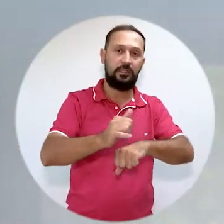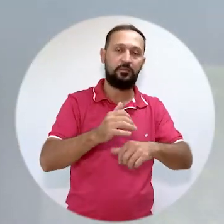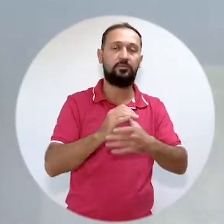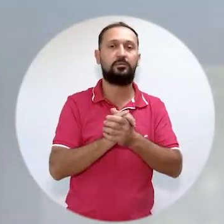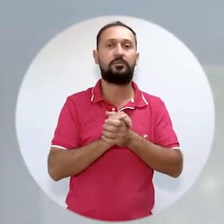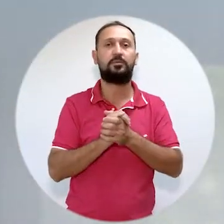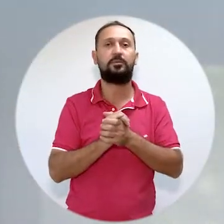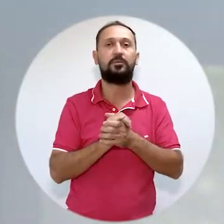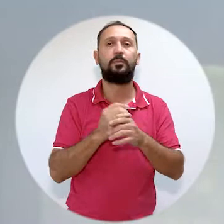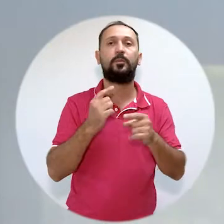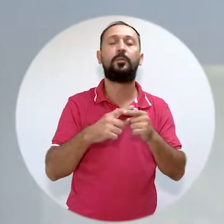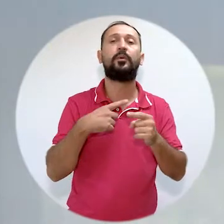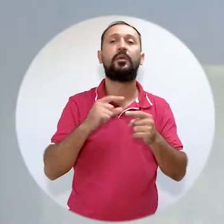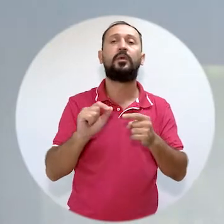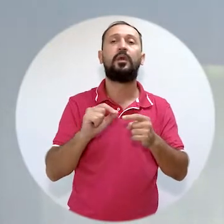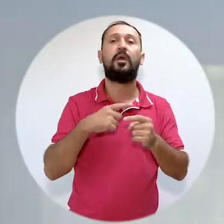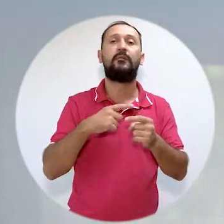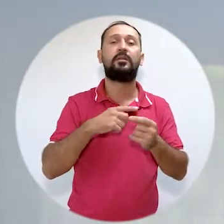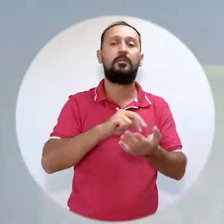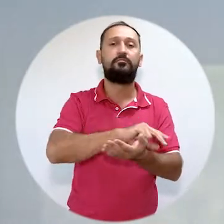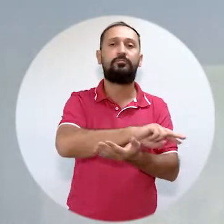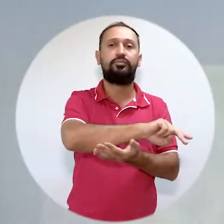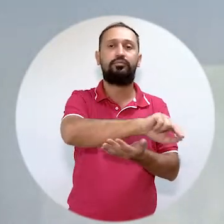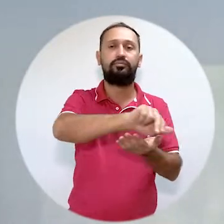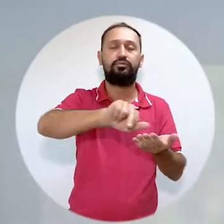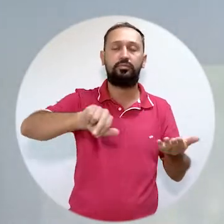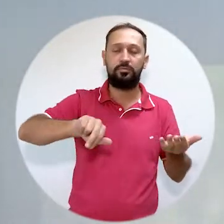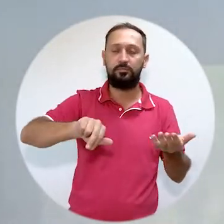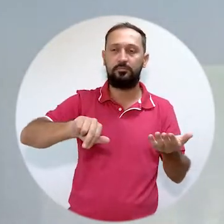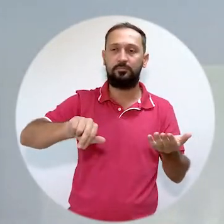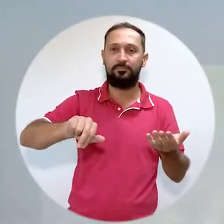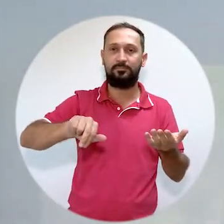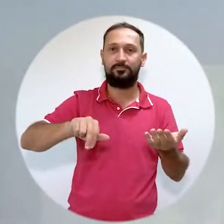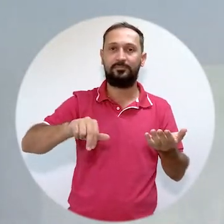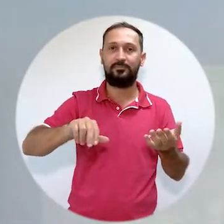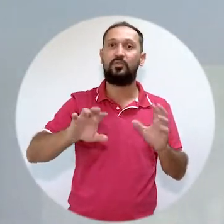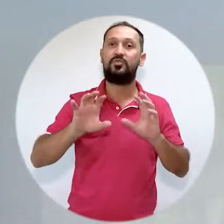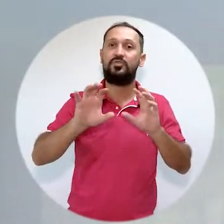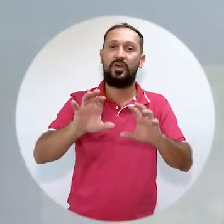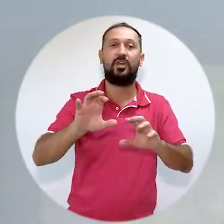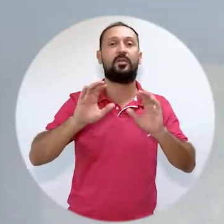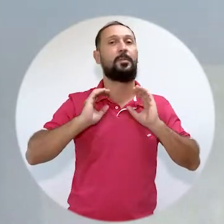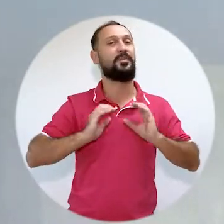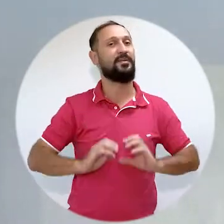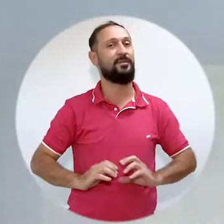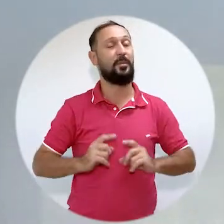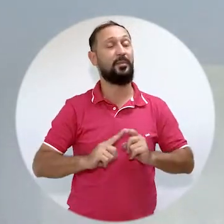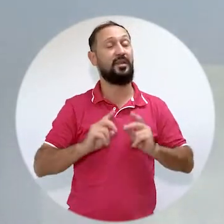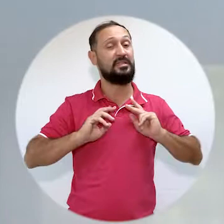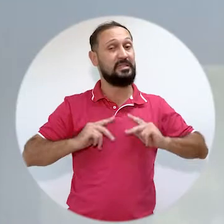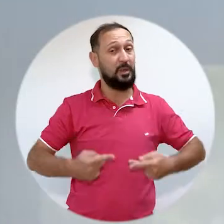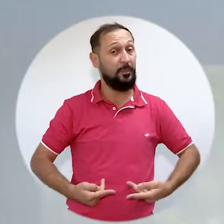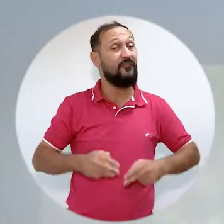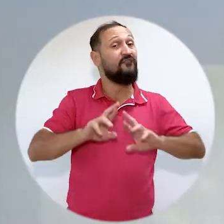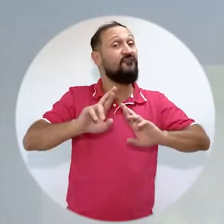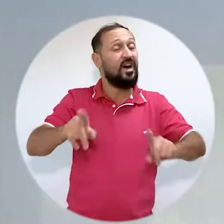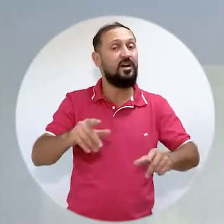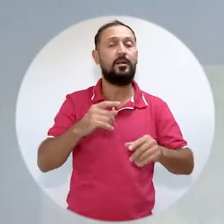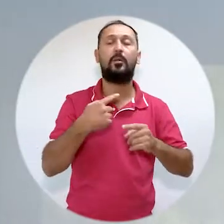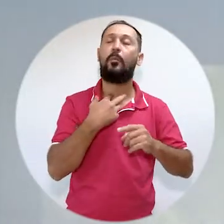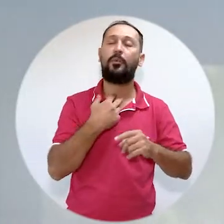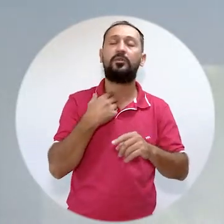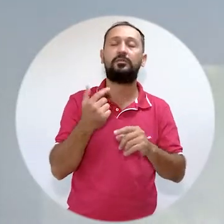até porque nós vamos ter muita diversidade de reações, o ser humano é muito diferente um do outro, então não